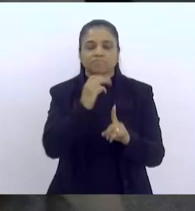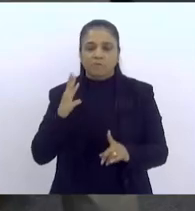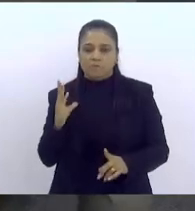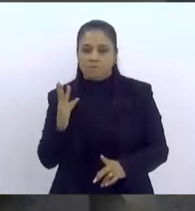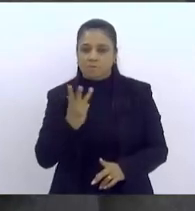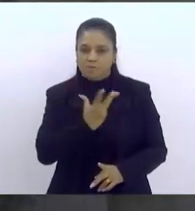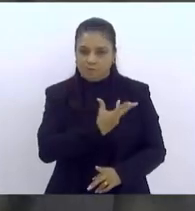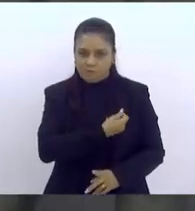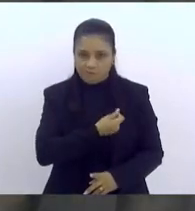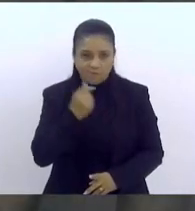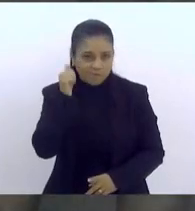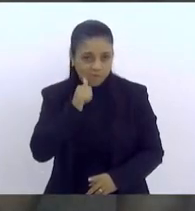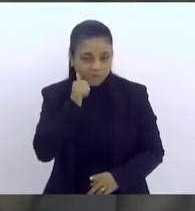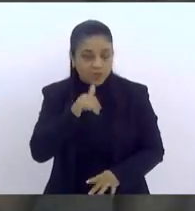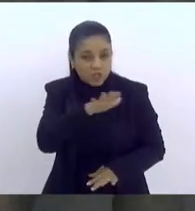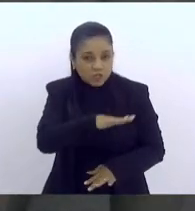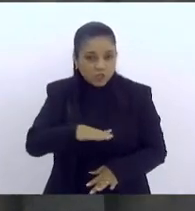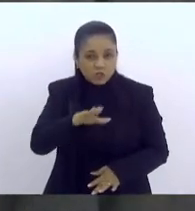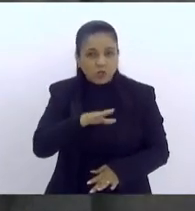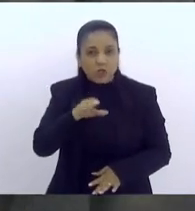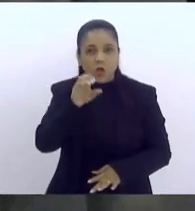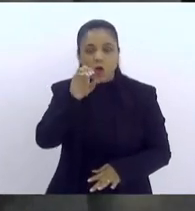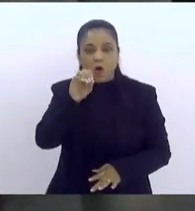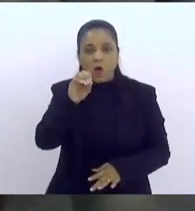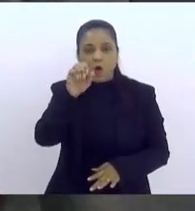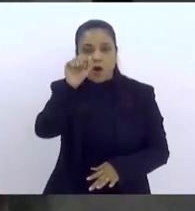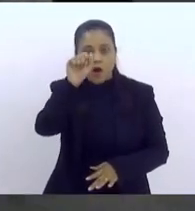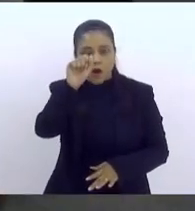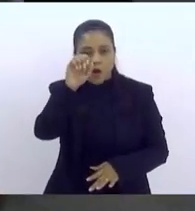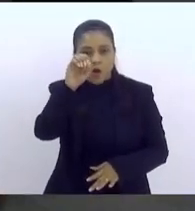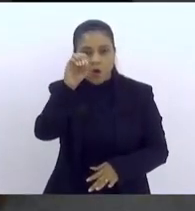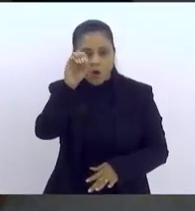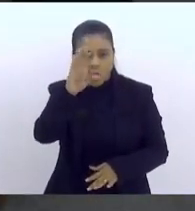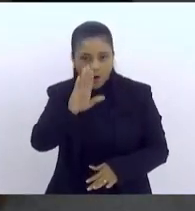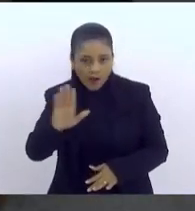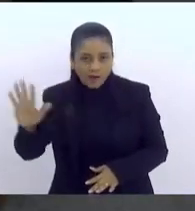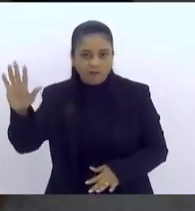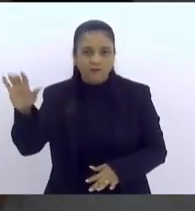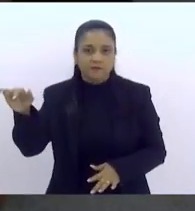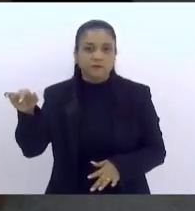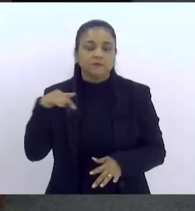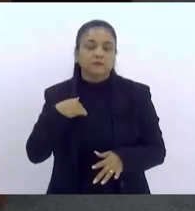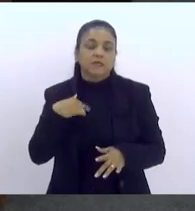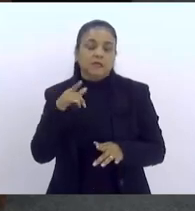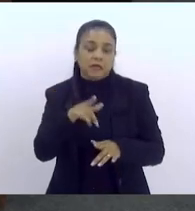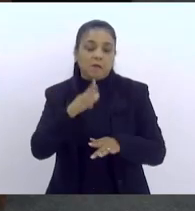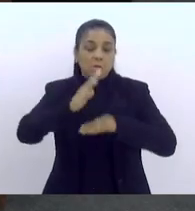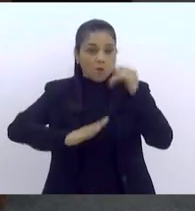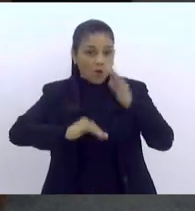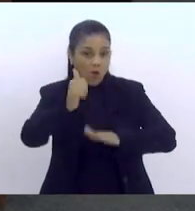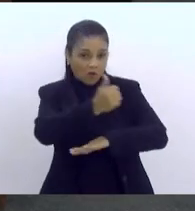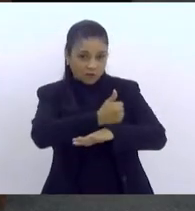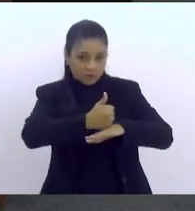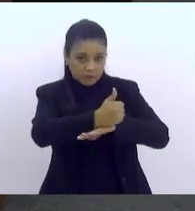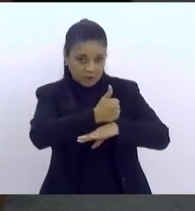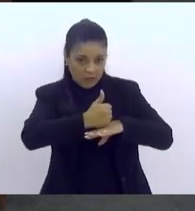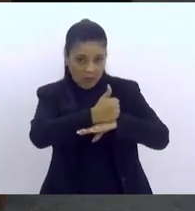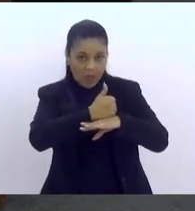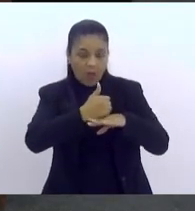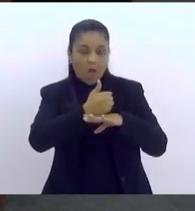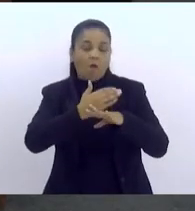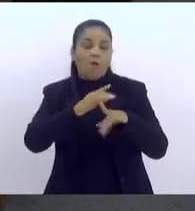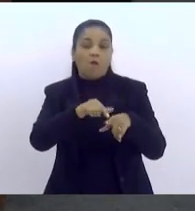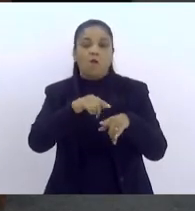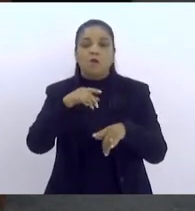na Zona Oeste, especialmente em Bangu. A mulher era profissional do sexo, cumpria a sua labuta